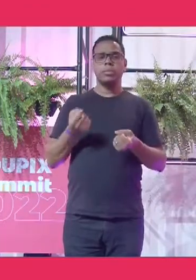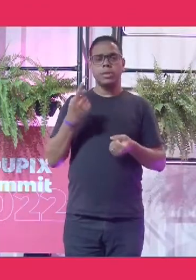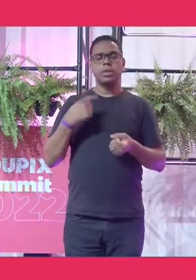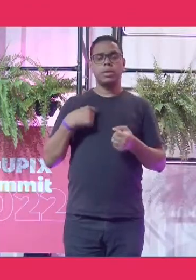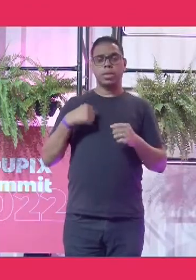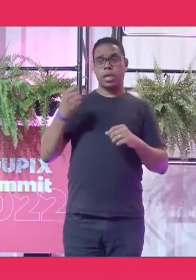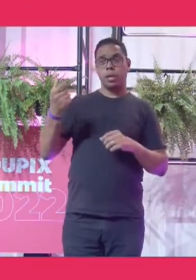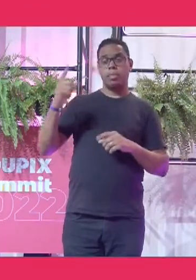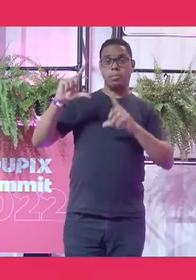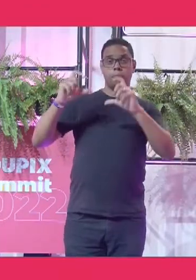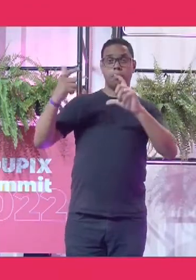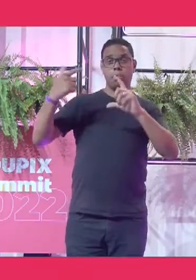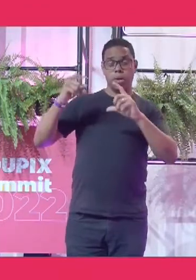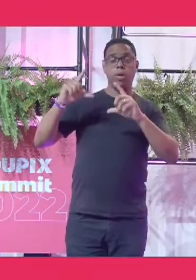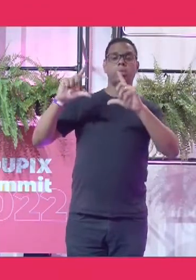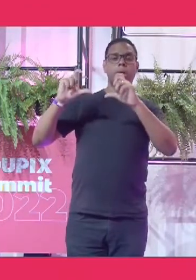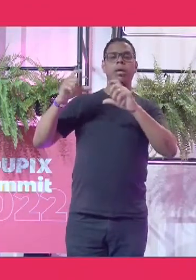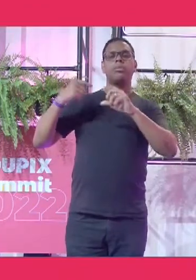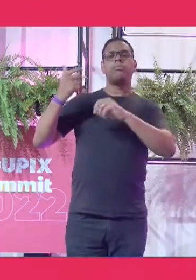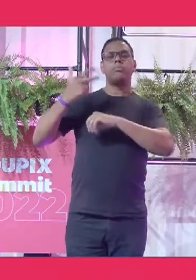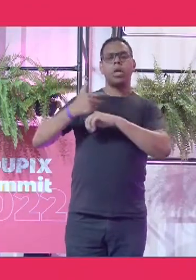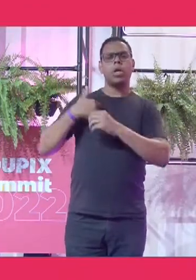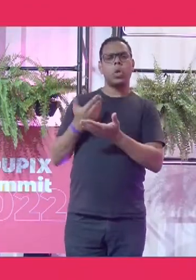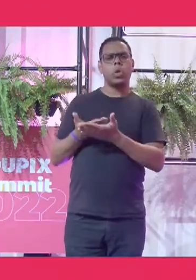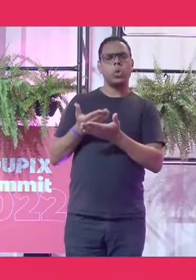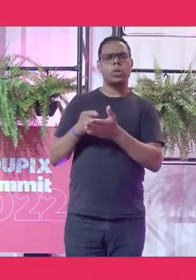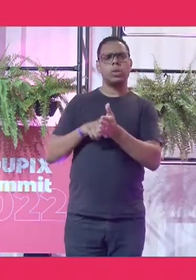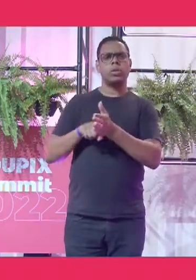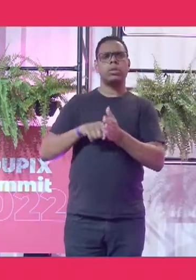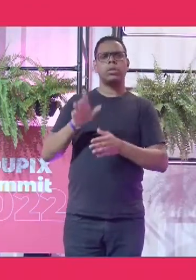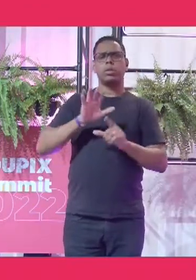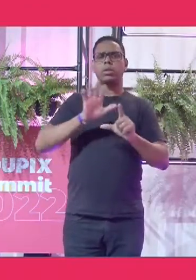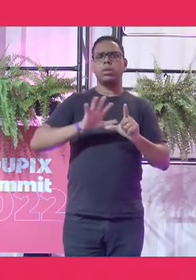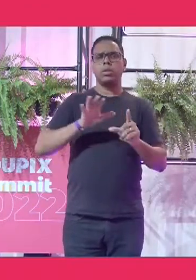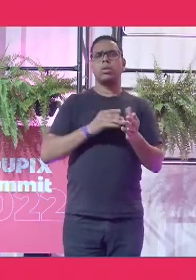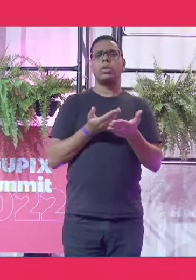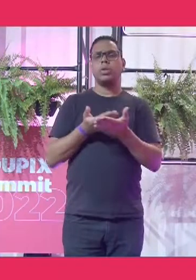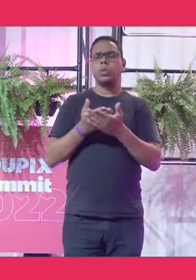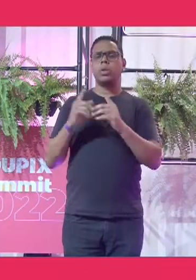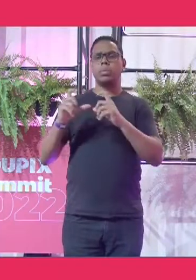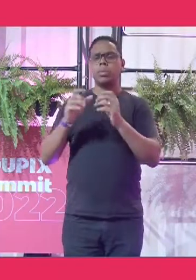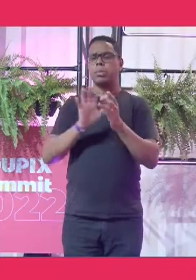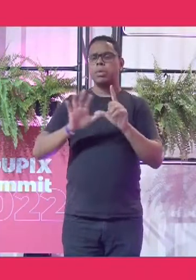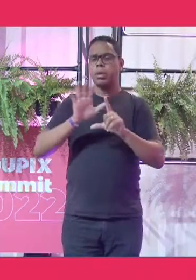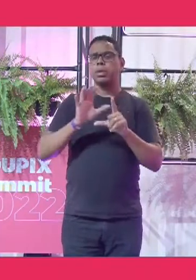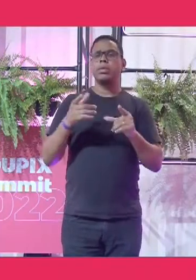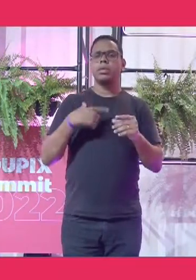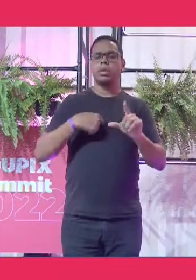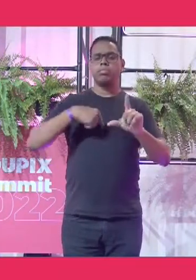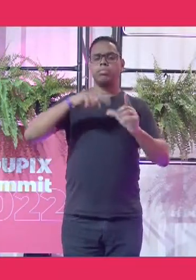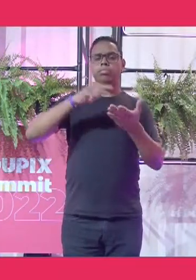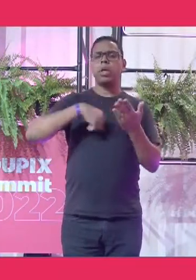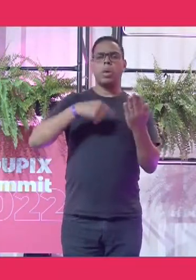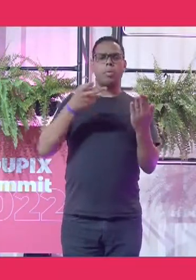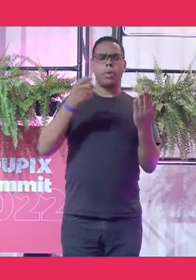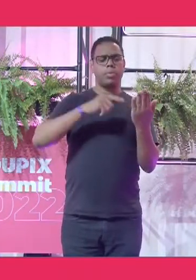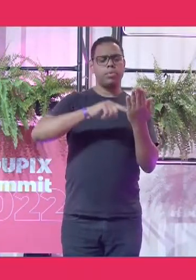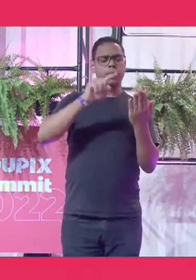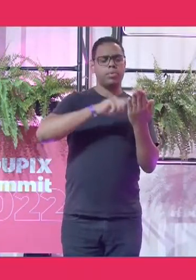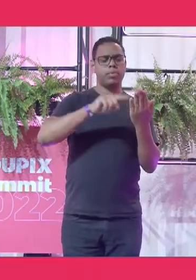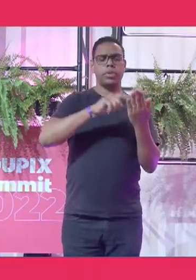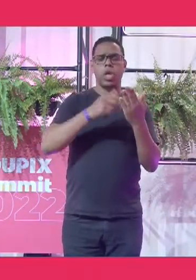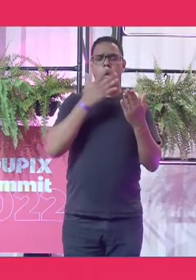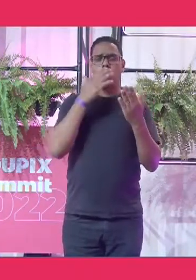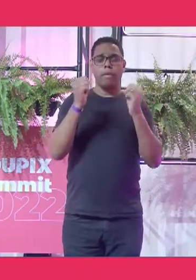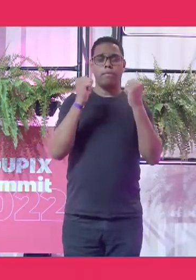uma selfie, a foto morria. Aí eu comecei a fazer um estudo sociológico de imagem e comecei a ver as imagens que passavam na minha timeline e eram fotos muito